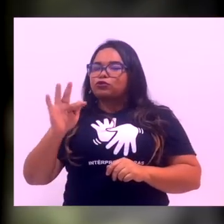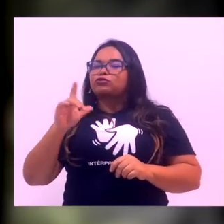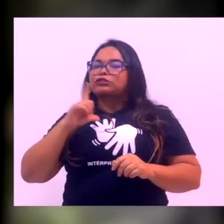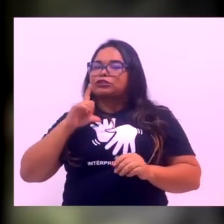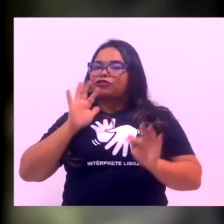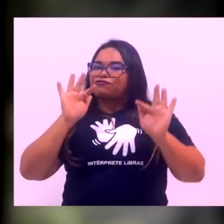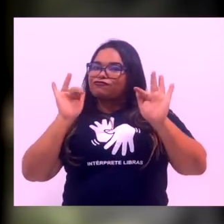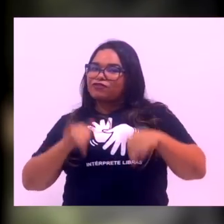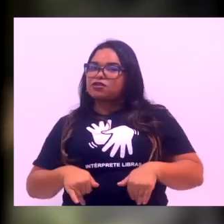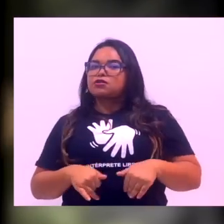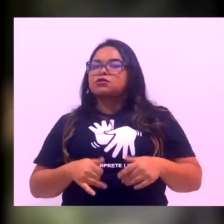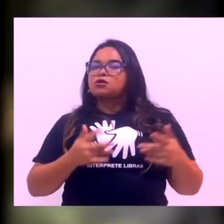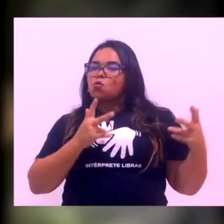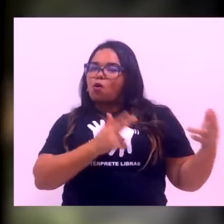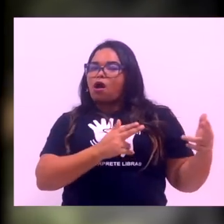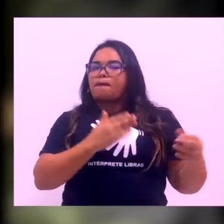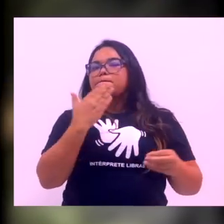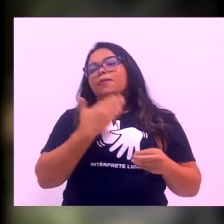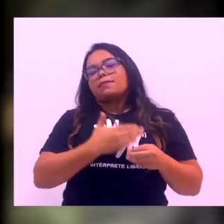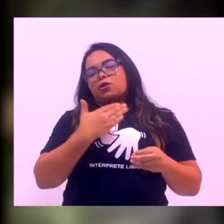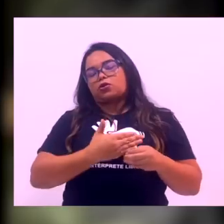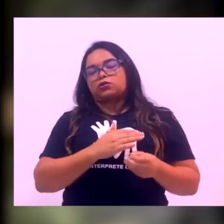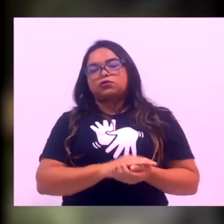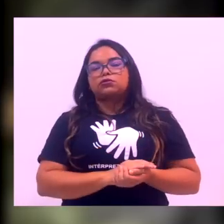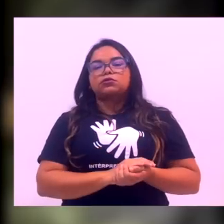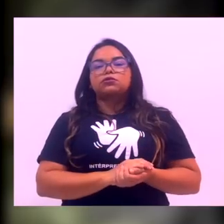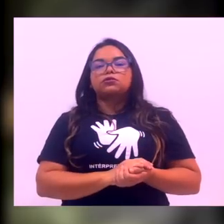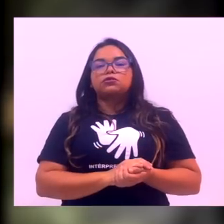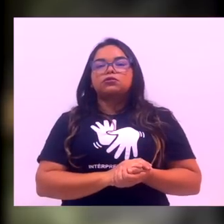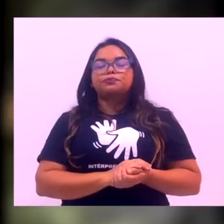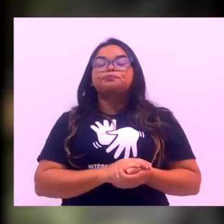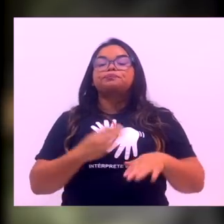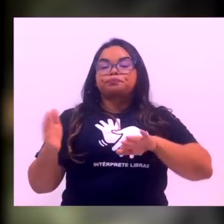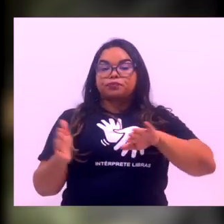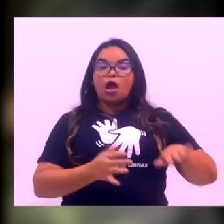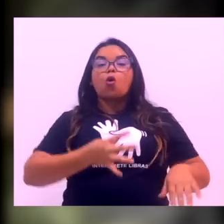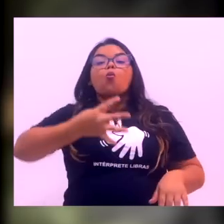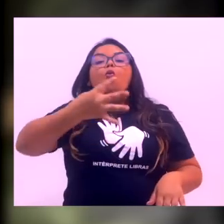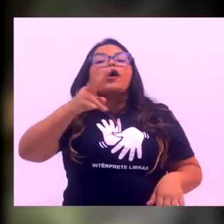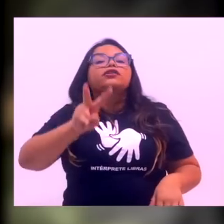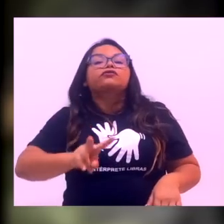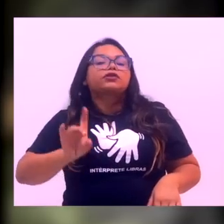também chegará ao fim da mesma forma, com certeza.